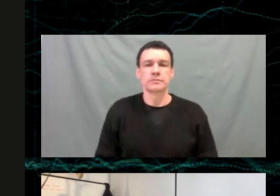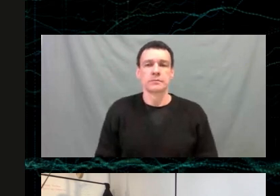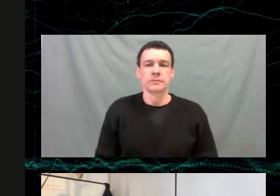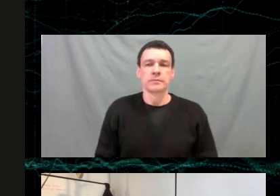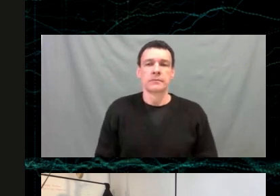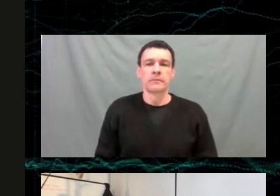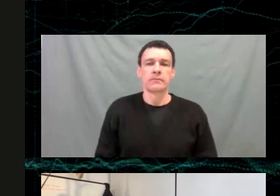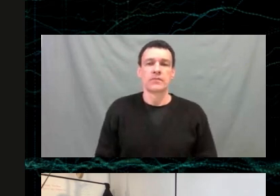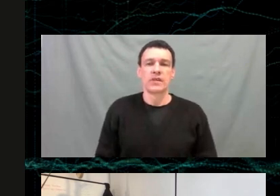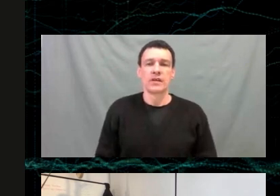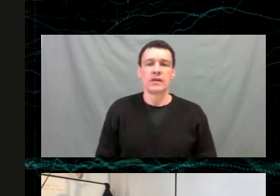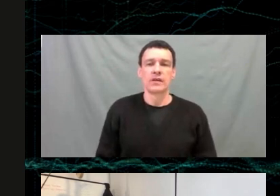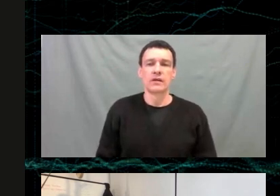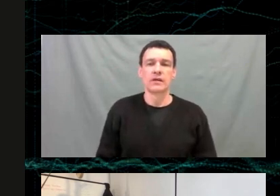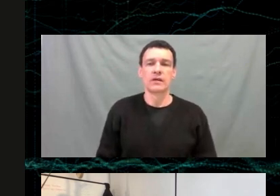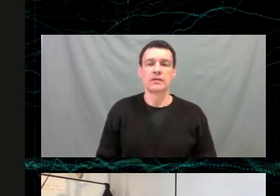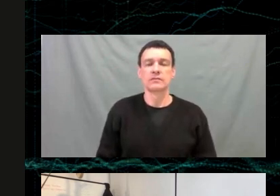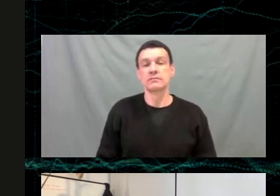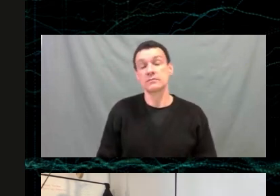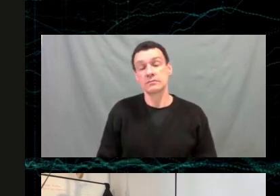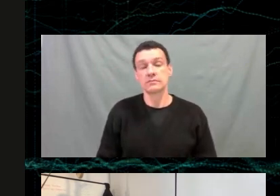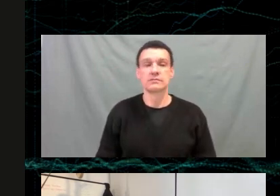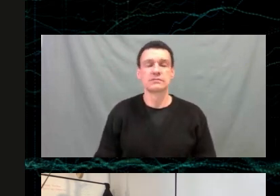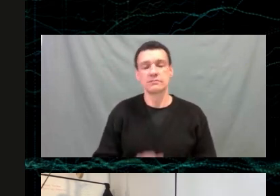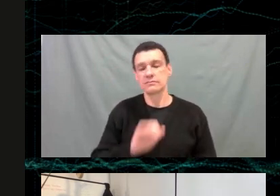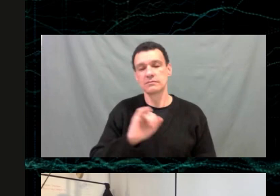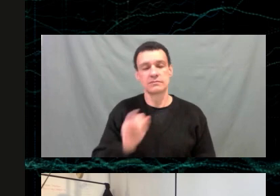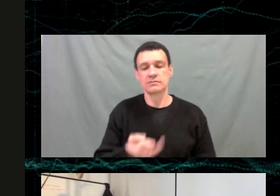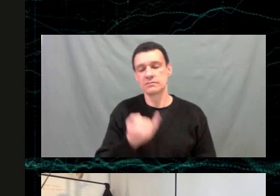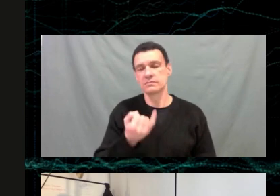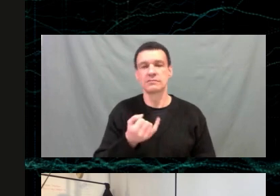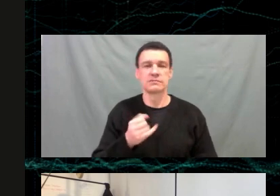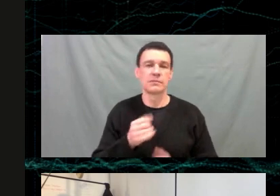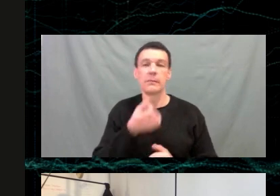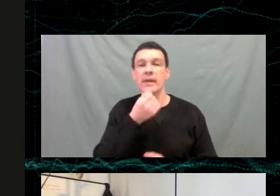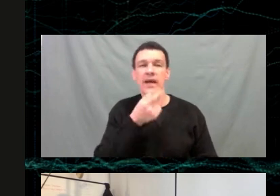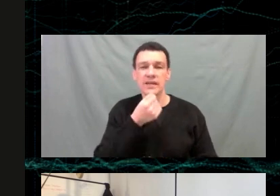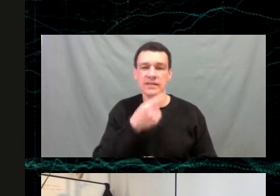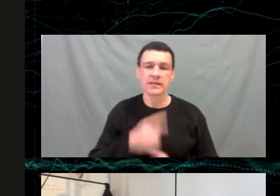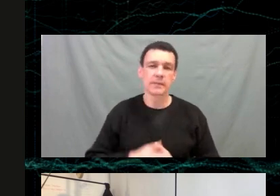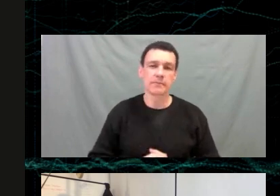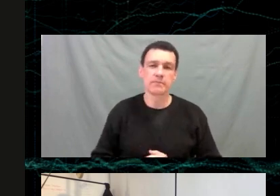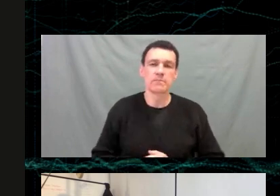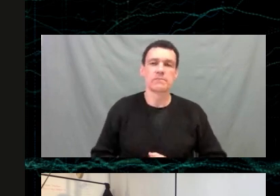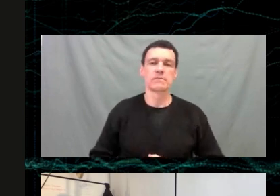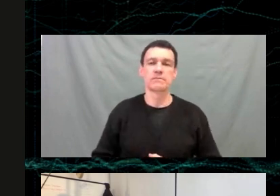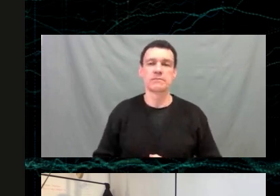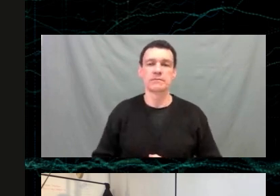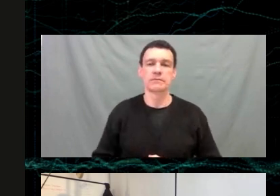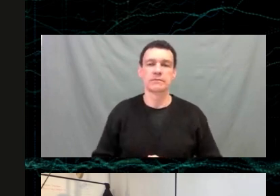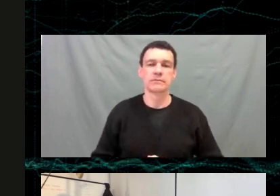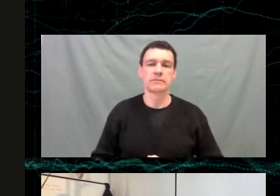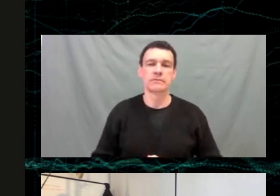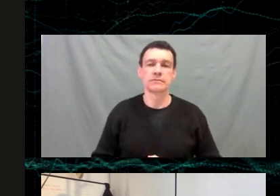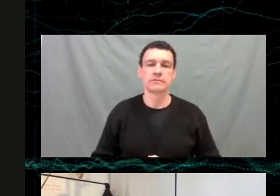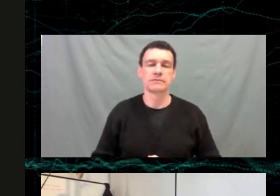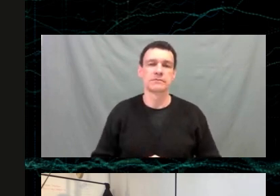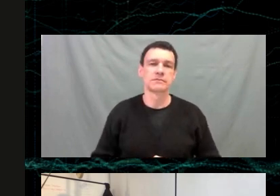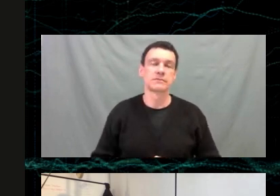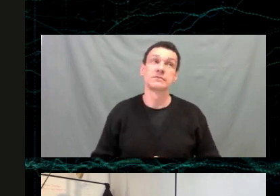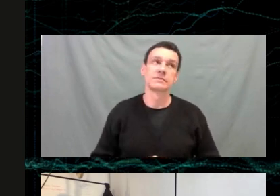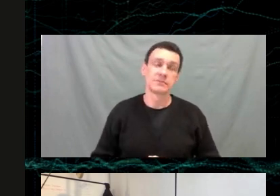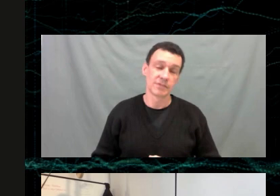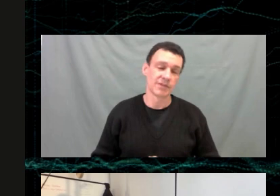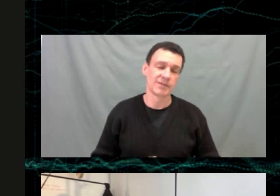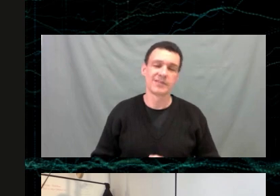Nesse meio tempo eu vou soltar uma micro piadinha. Hoje é o dia que o PT fala sextou com vontade, né? Sexta-feira 13.